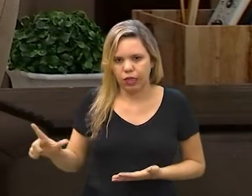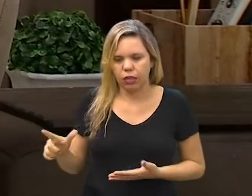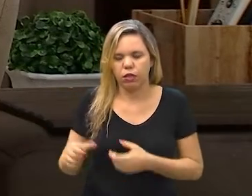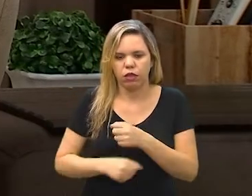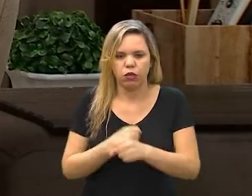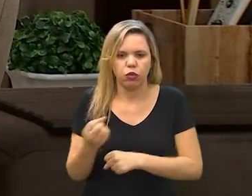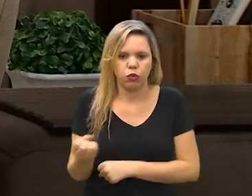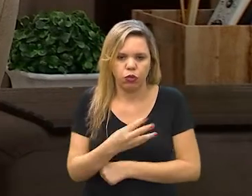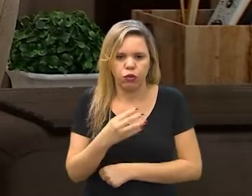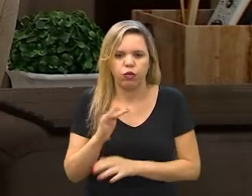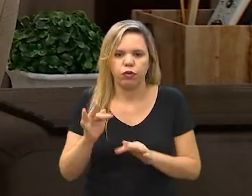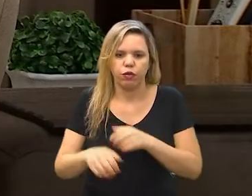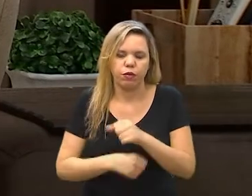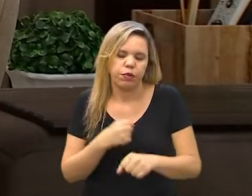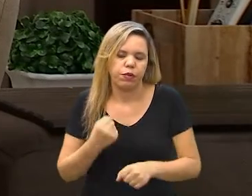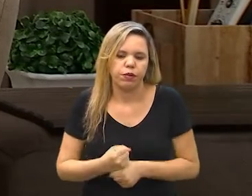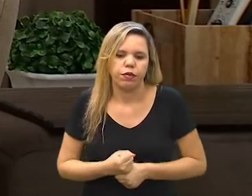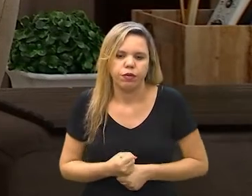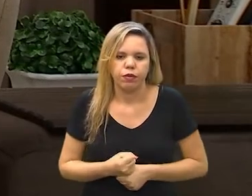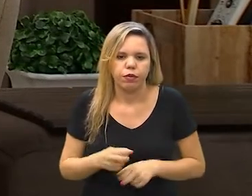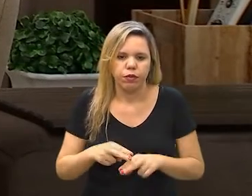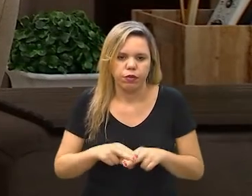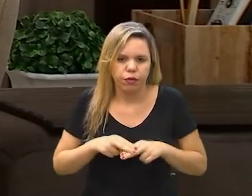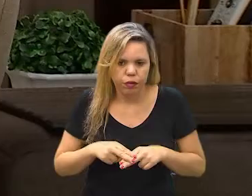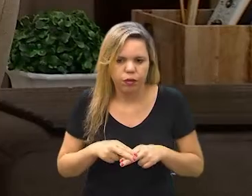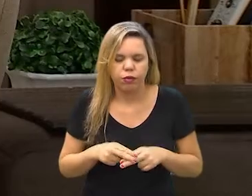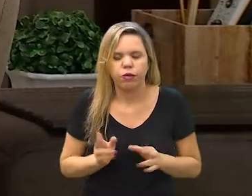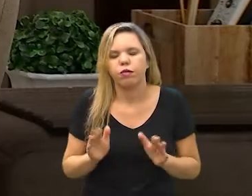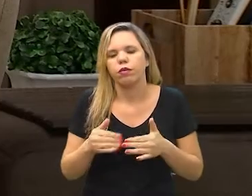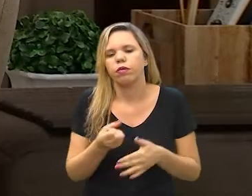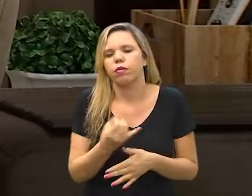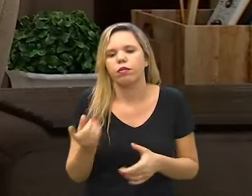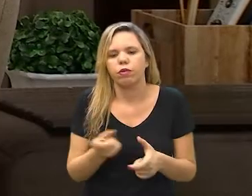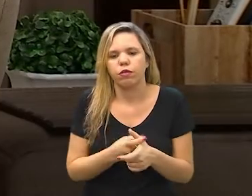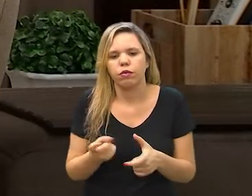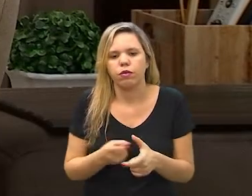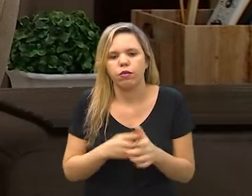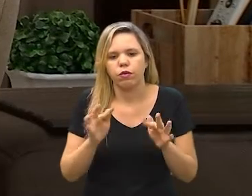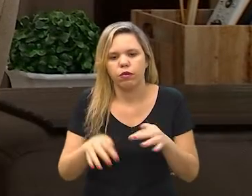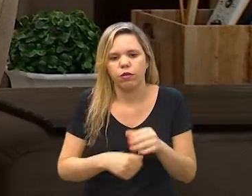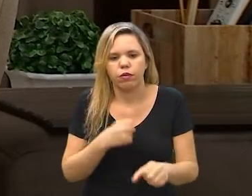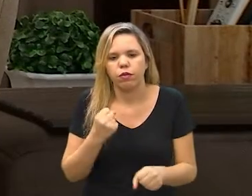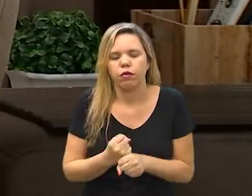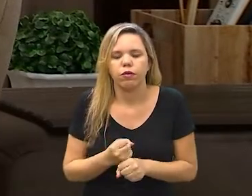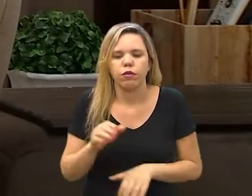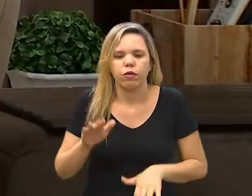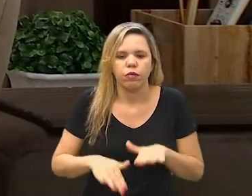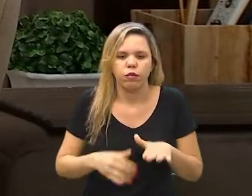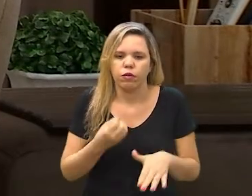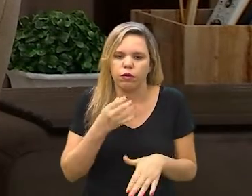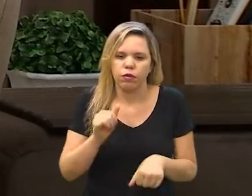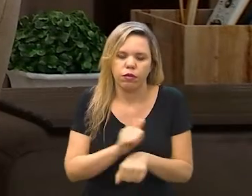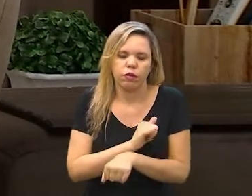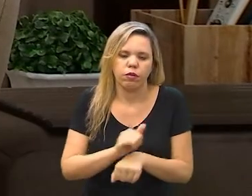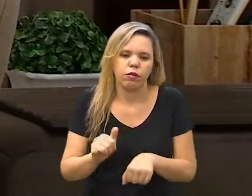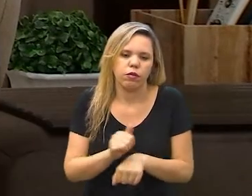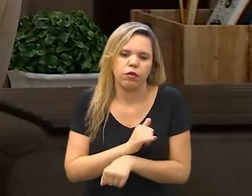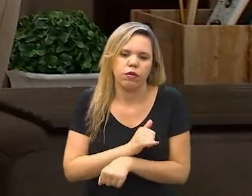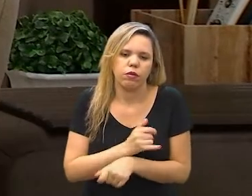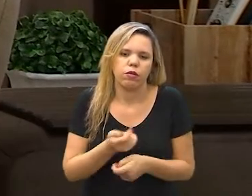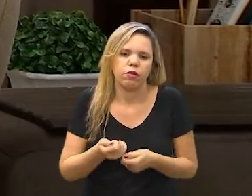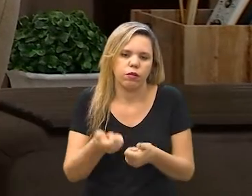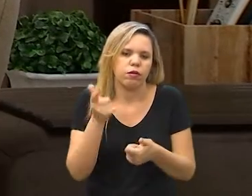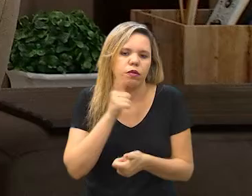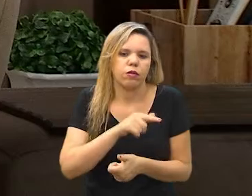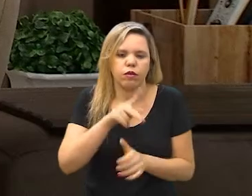Ano Novo no final do ano, em função dessa concentração de despesas no final do ano, talvez seja uma boa estratégia ser